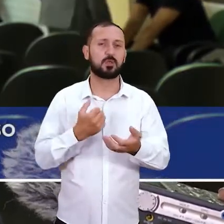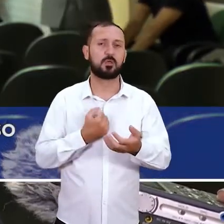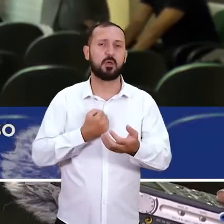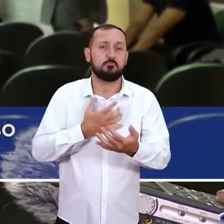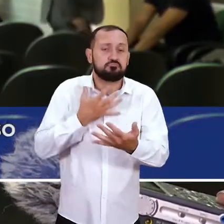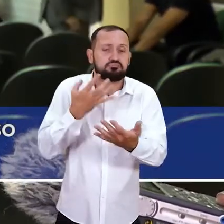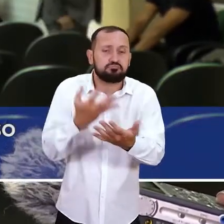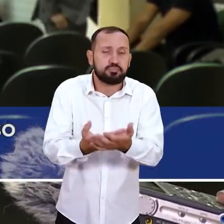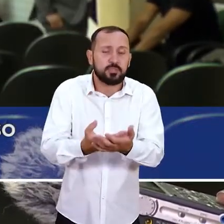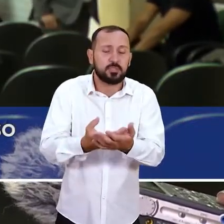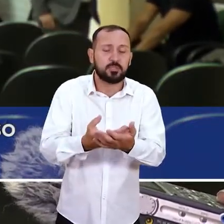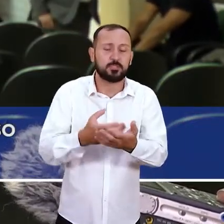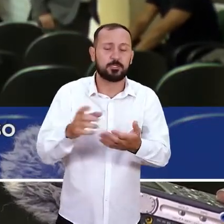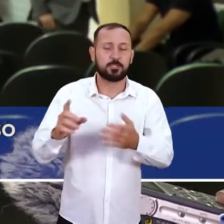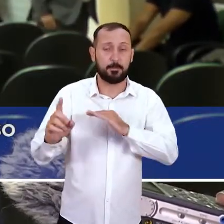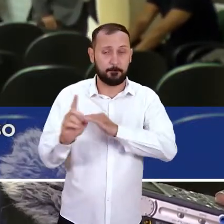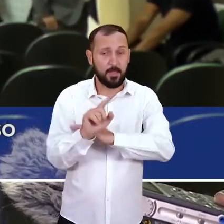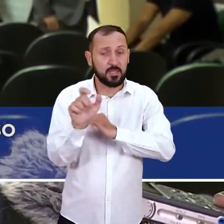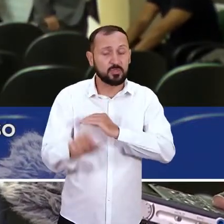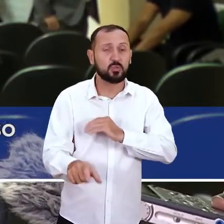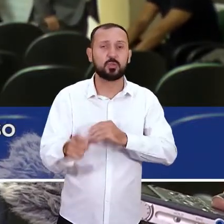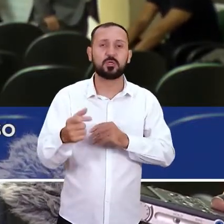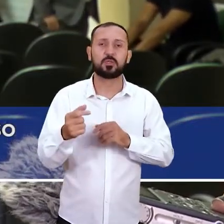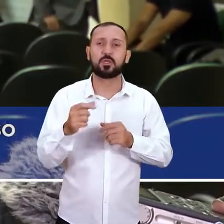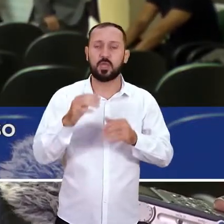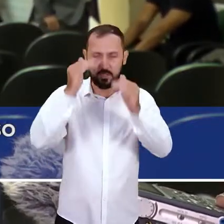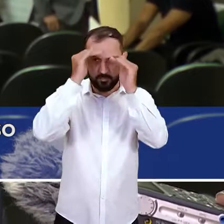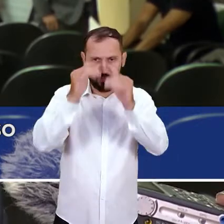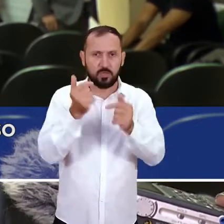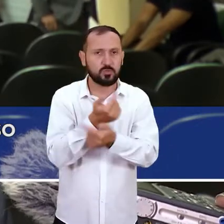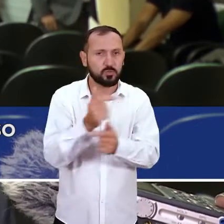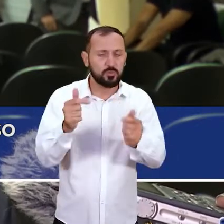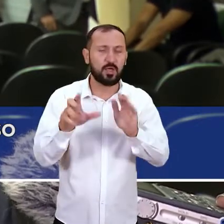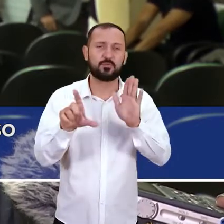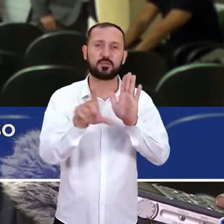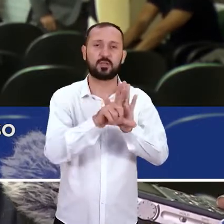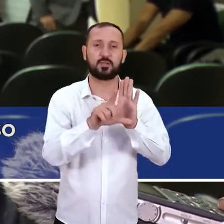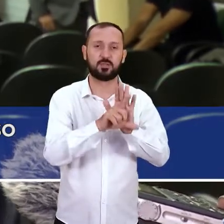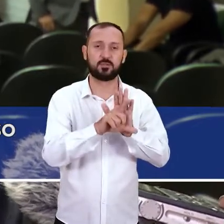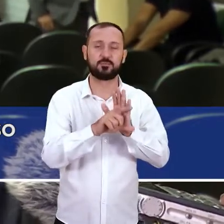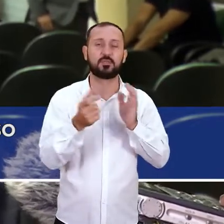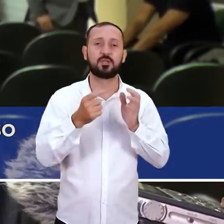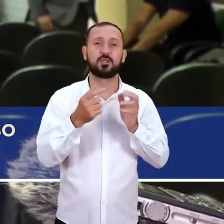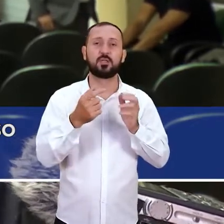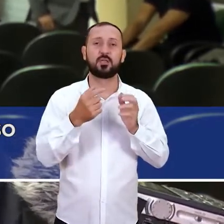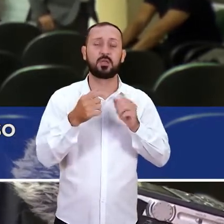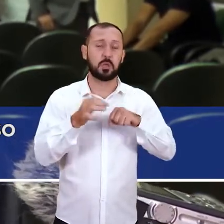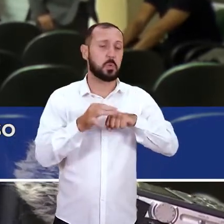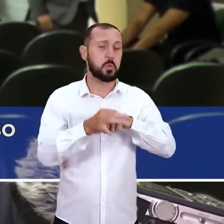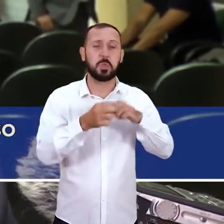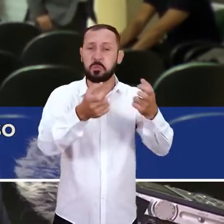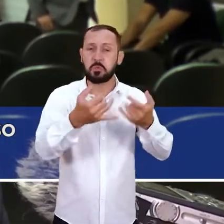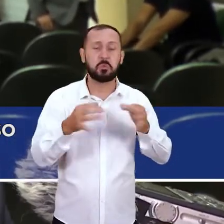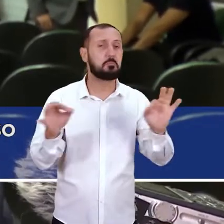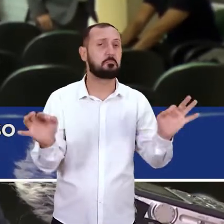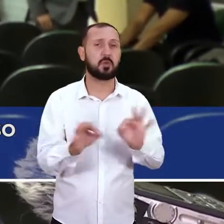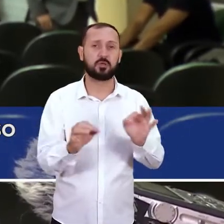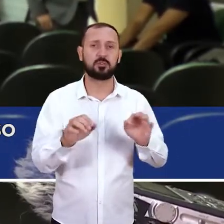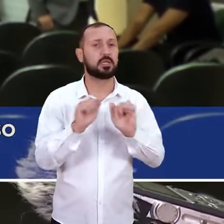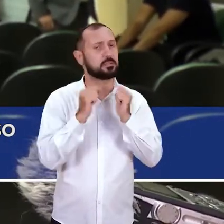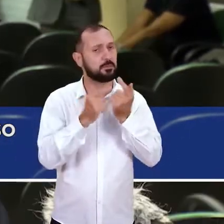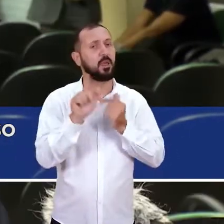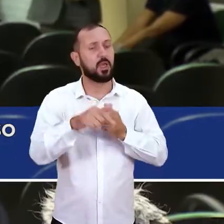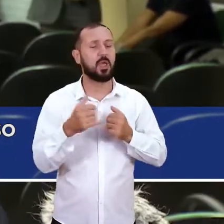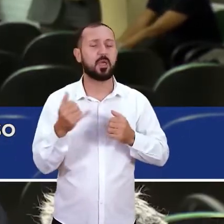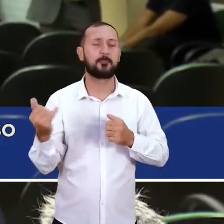combatido bastante. Eu tenho relatos de consumidores que nós entendemos que não foi respeitado, que determina a lei, sem argumentos por parte